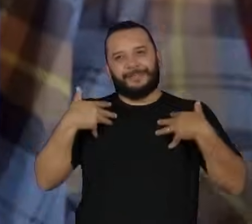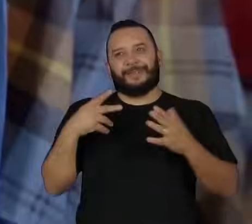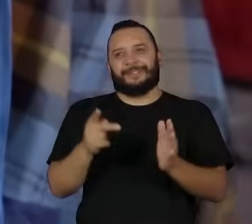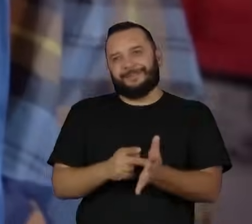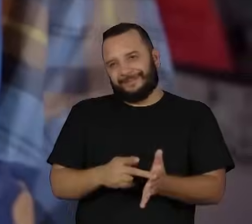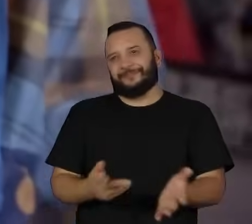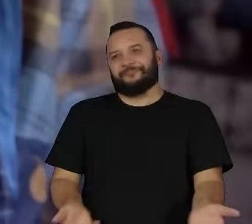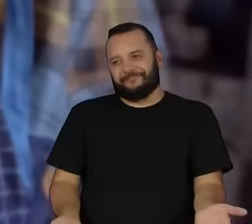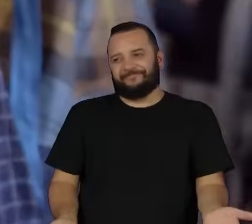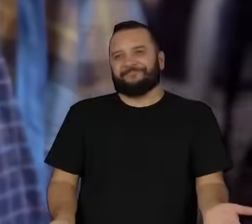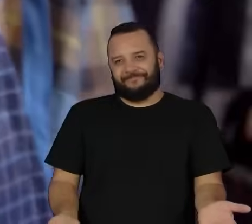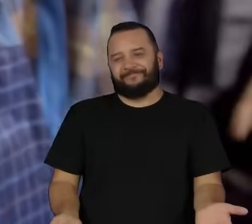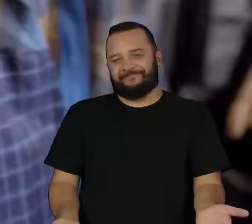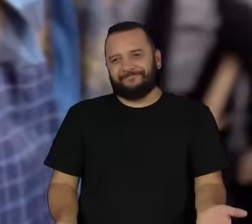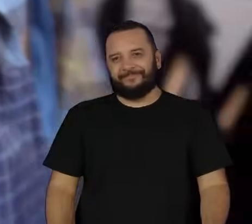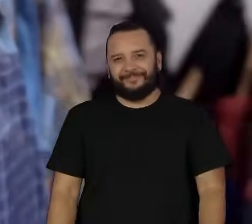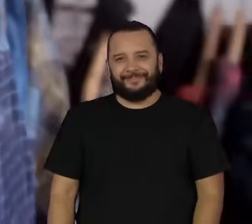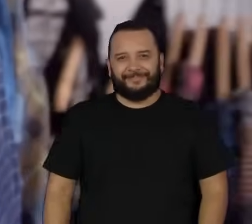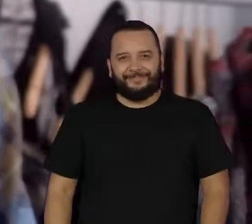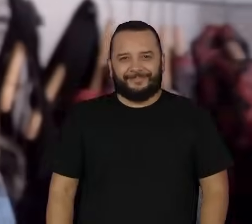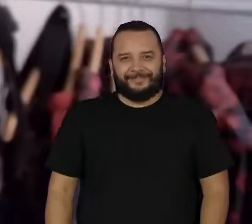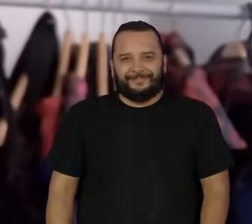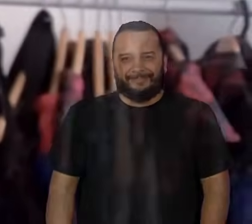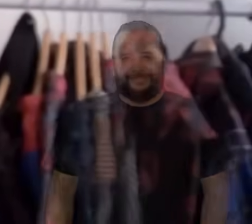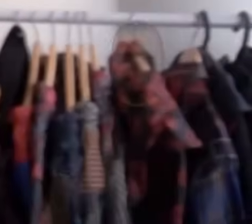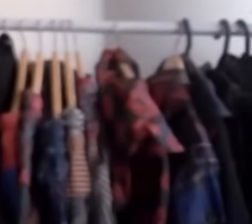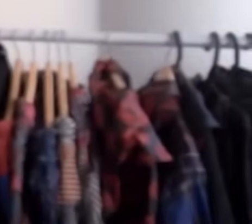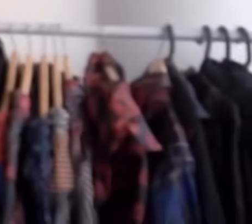muito gratificante mesmo.